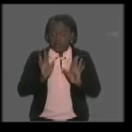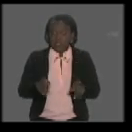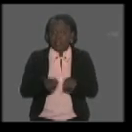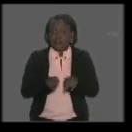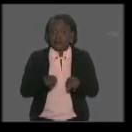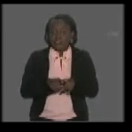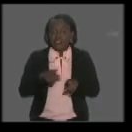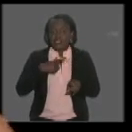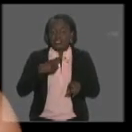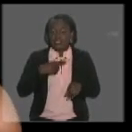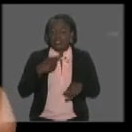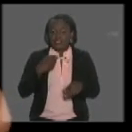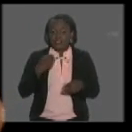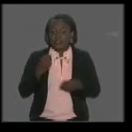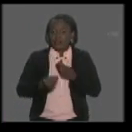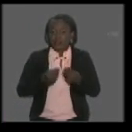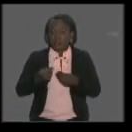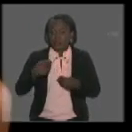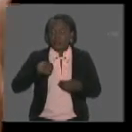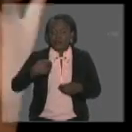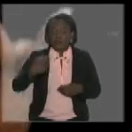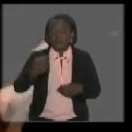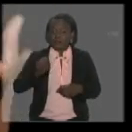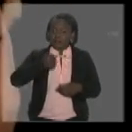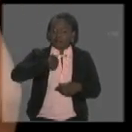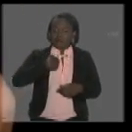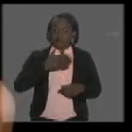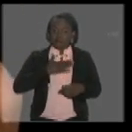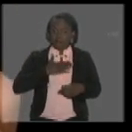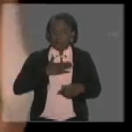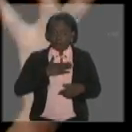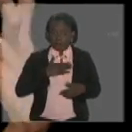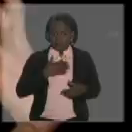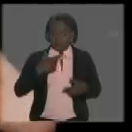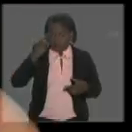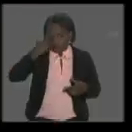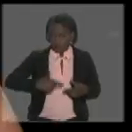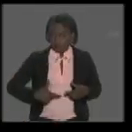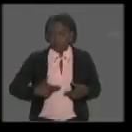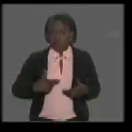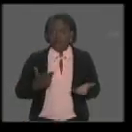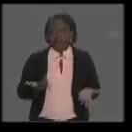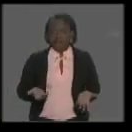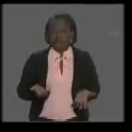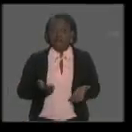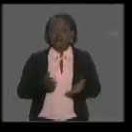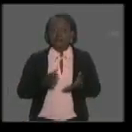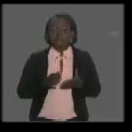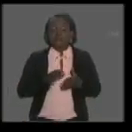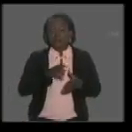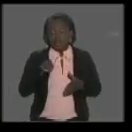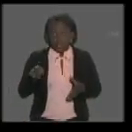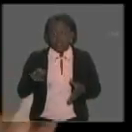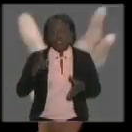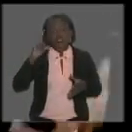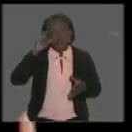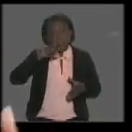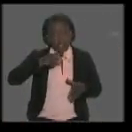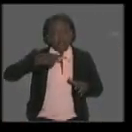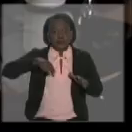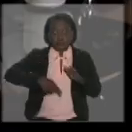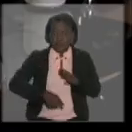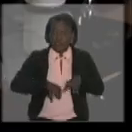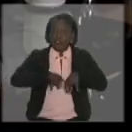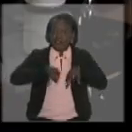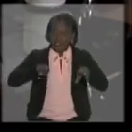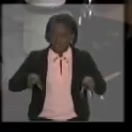mas também são formas que nós nos apropriamos e nos constituímos identitariamente, né? E elas são complexas,